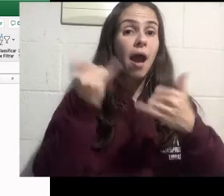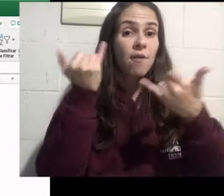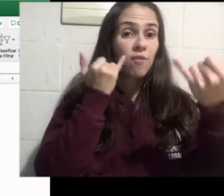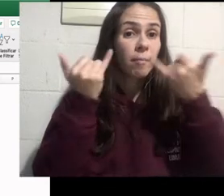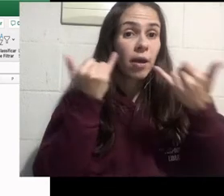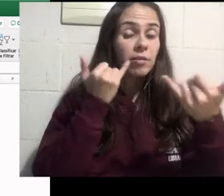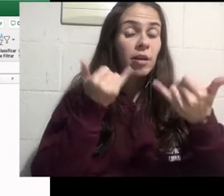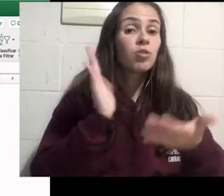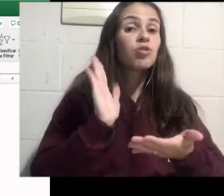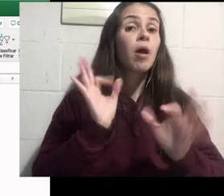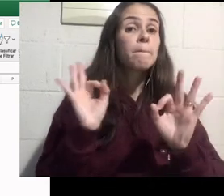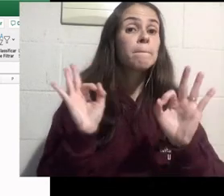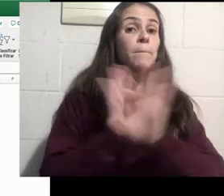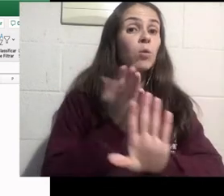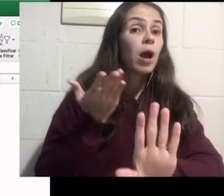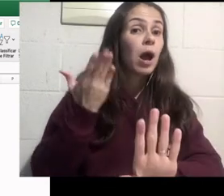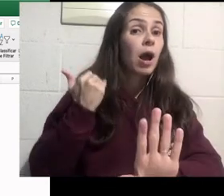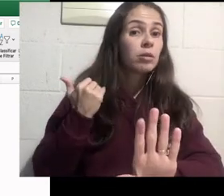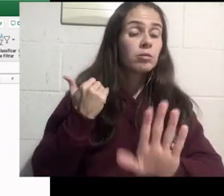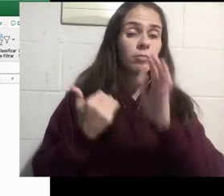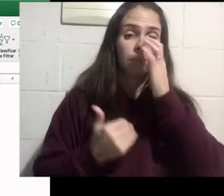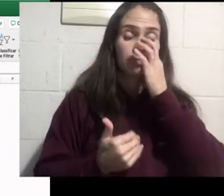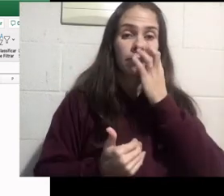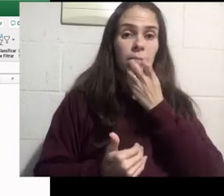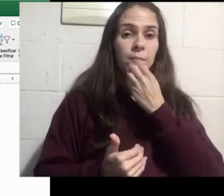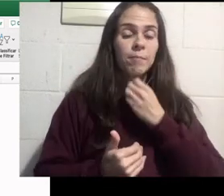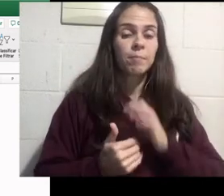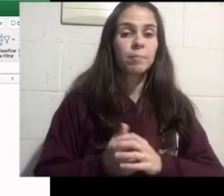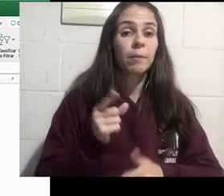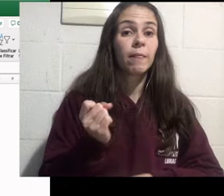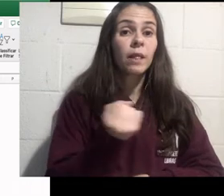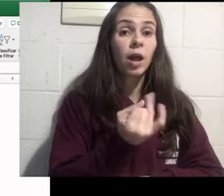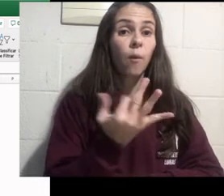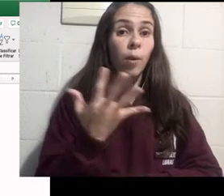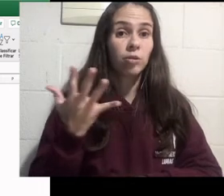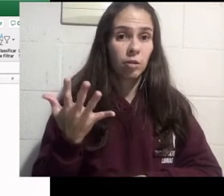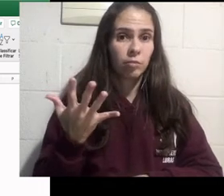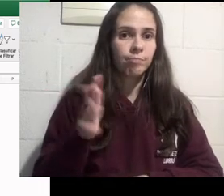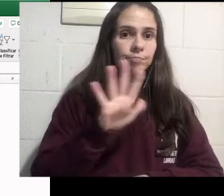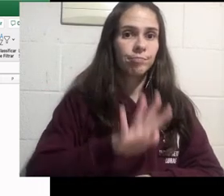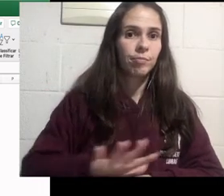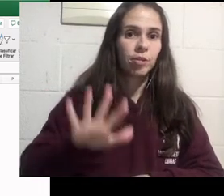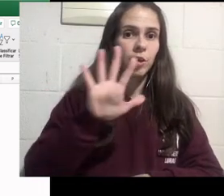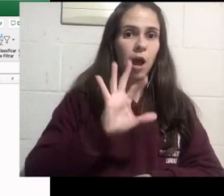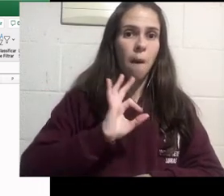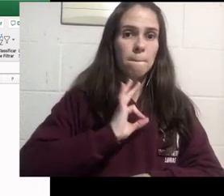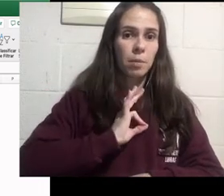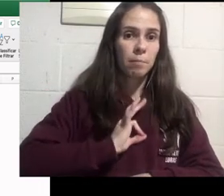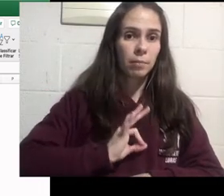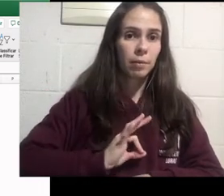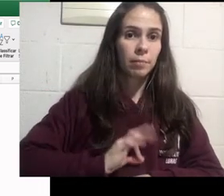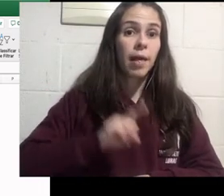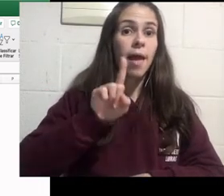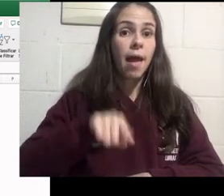quando a gente definiu a capacidade, certo? Então, a capacidade, essa quantidade total de botões vai ser